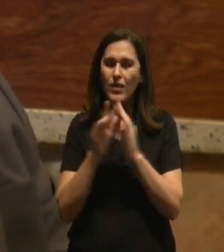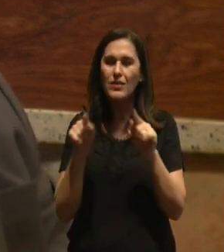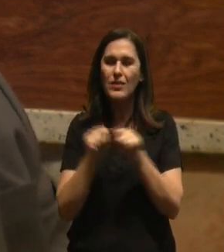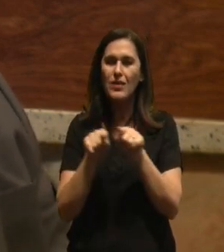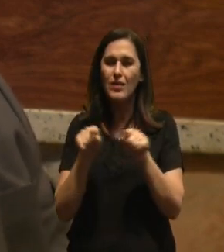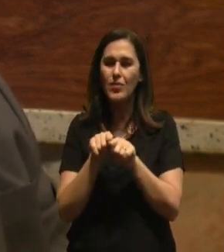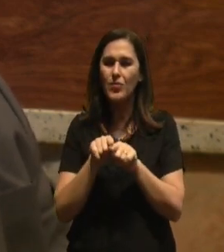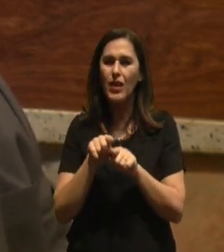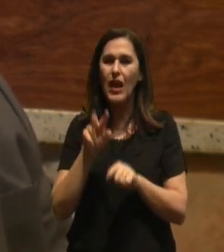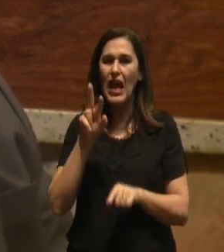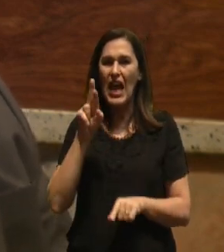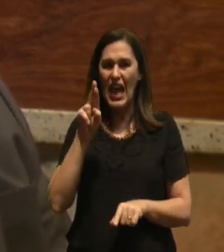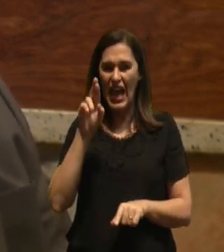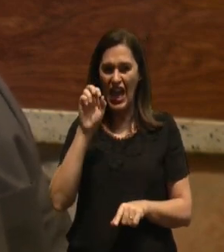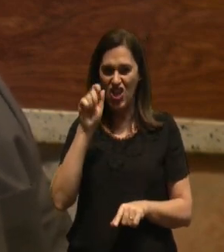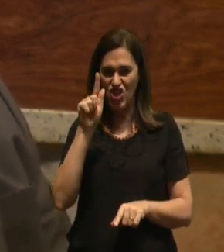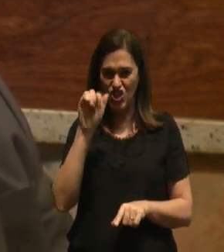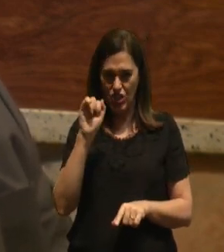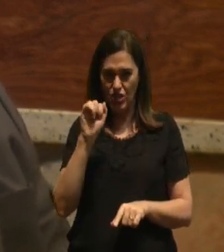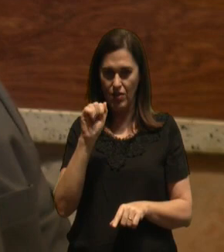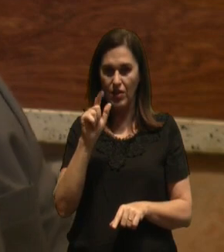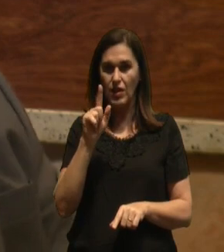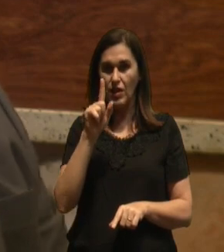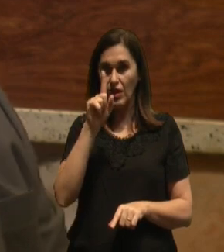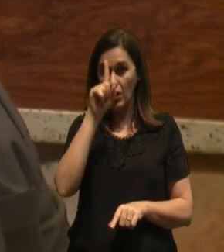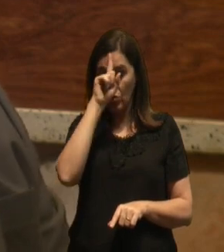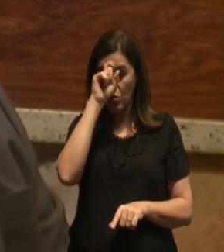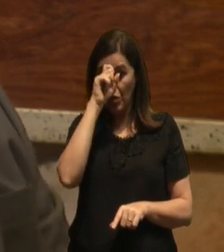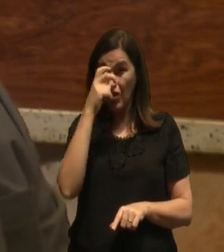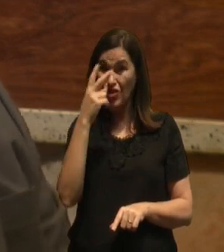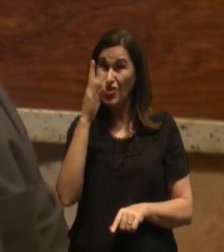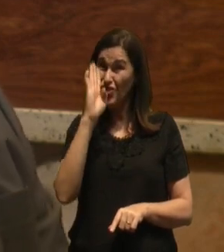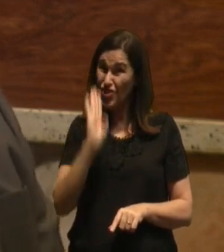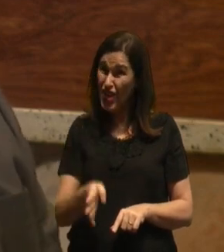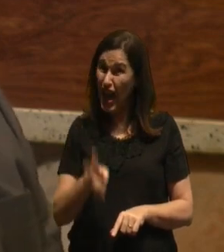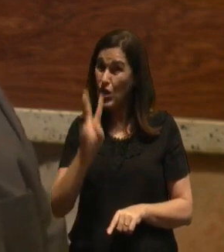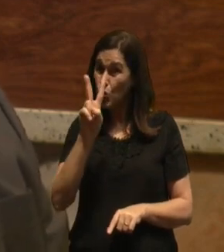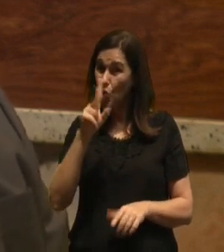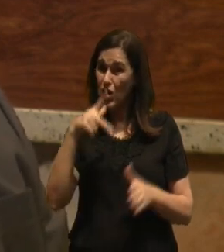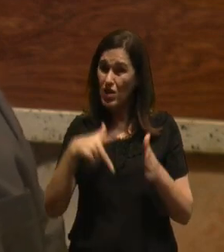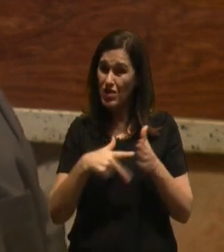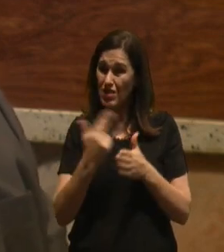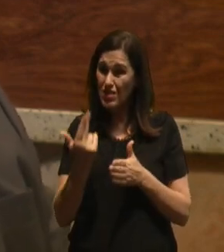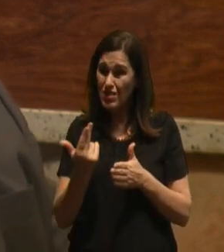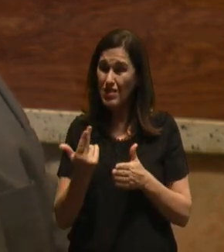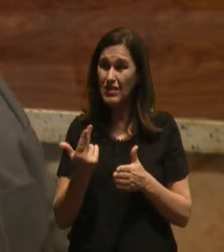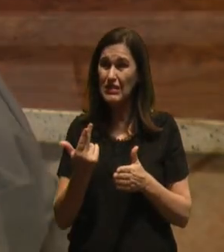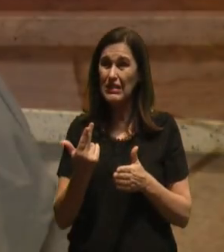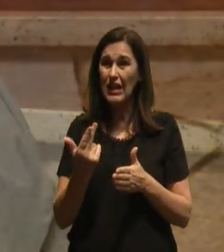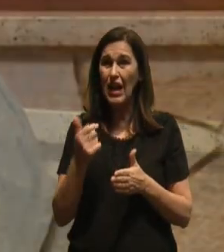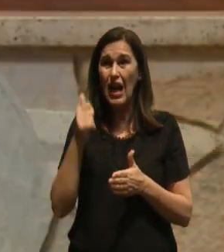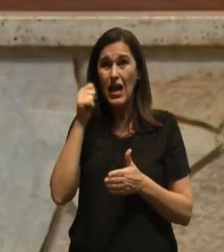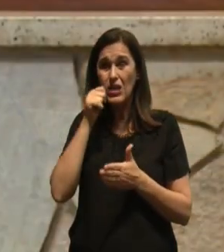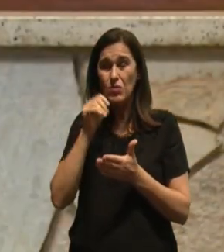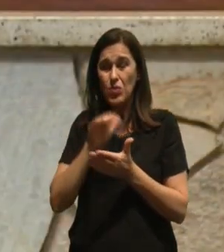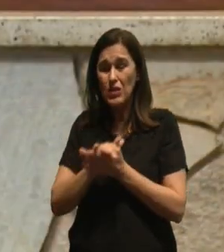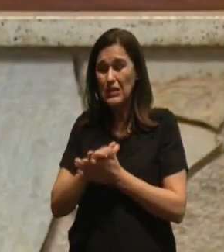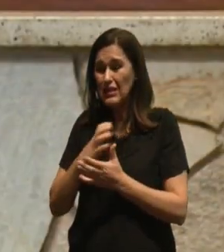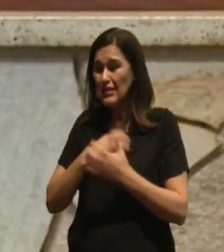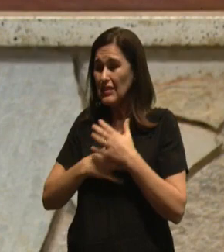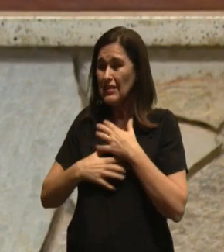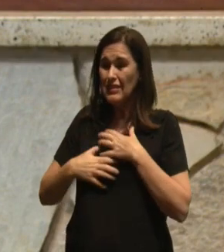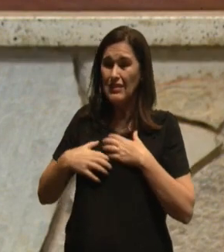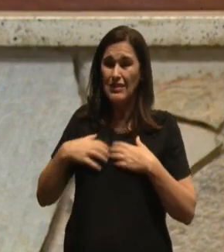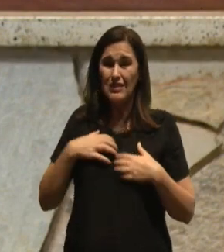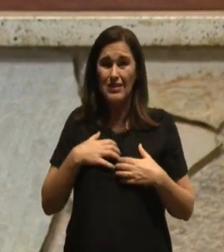pelo Dr. Regis, que está internado, passou por duas cirurgias ao mesmo tempo. A irmã Marlene está muito aflita, mas falei agora há pouco com a